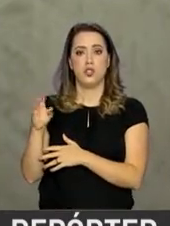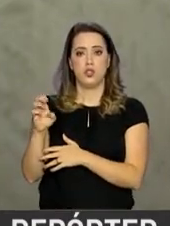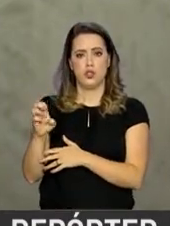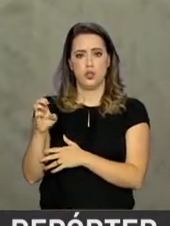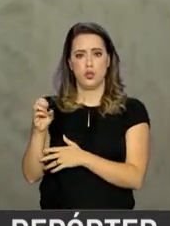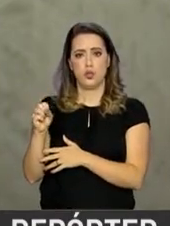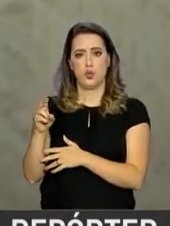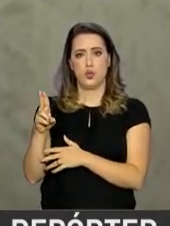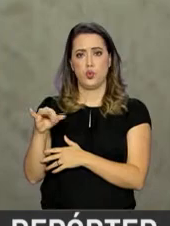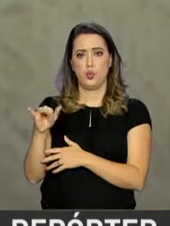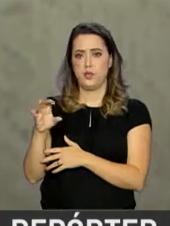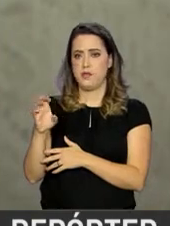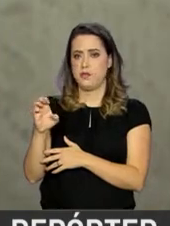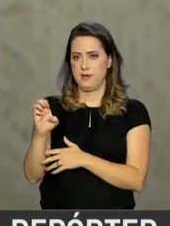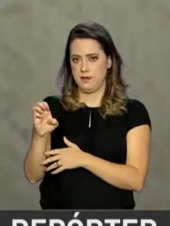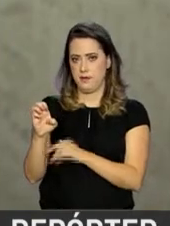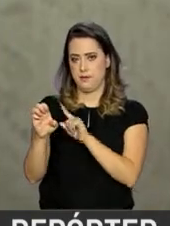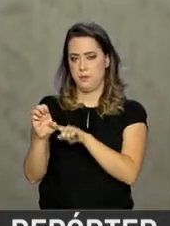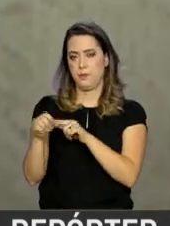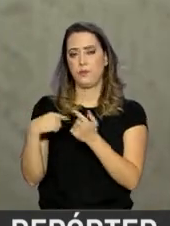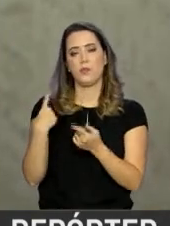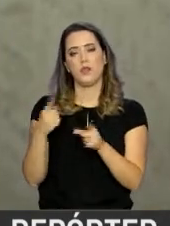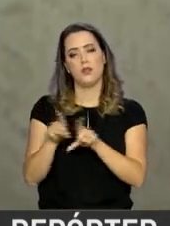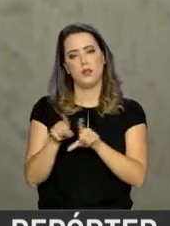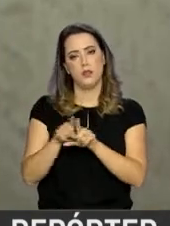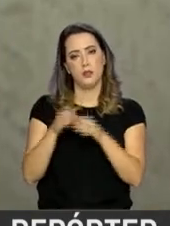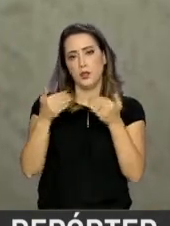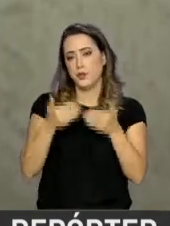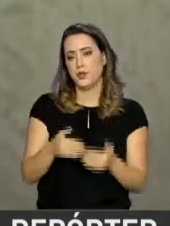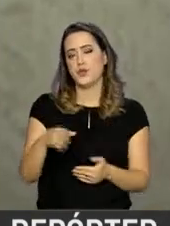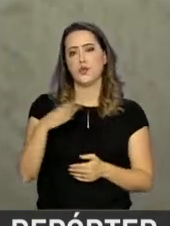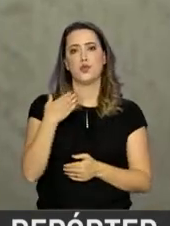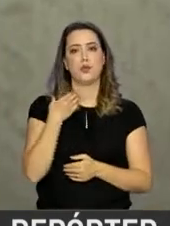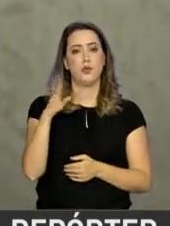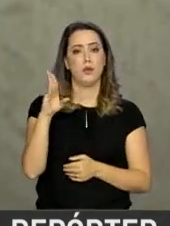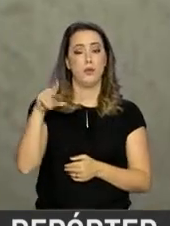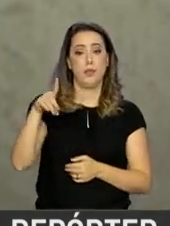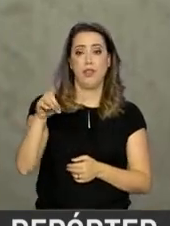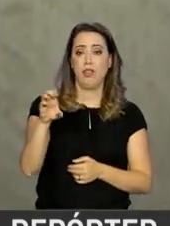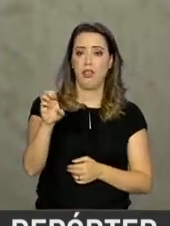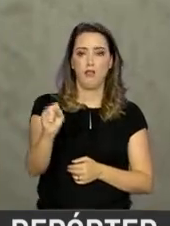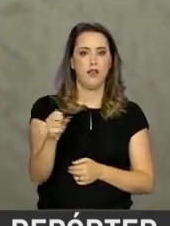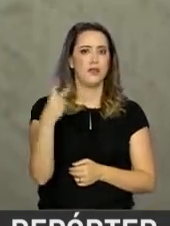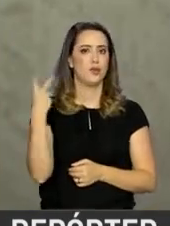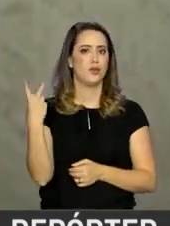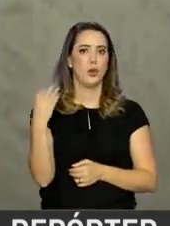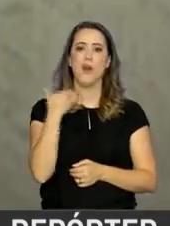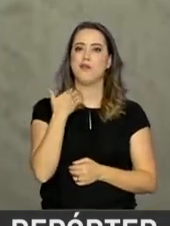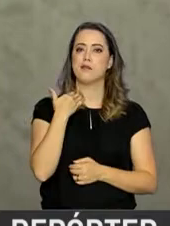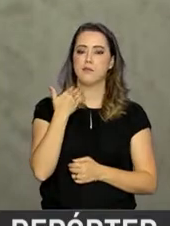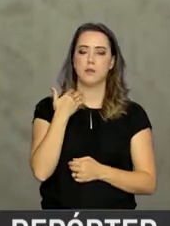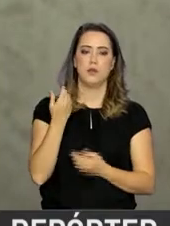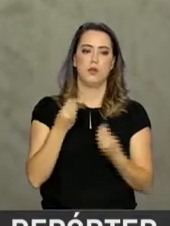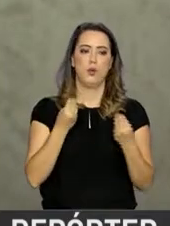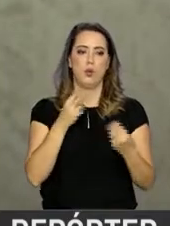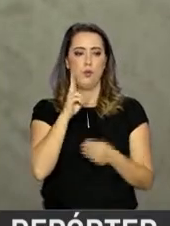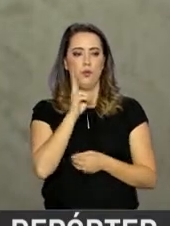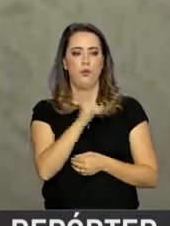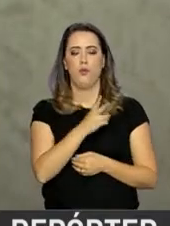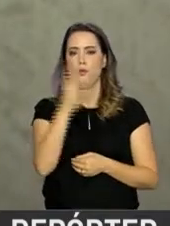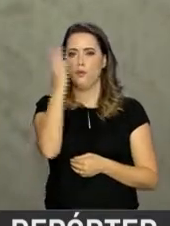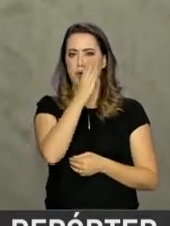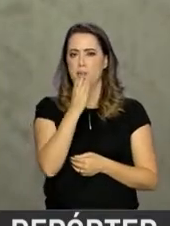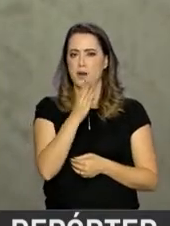também estaríamos inadimplentes perante o BNDES, que mesmo sendo um banco público,